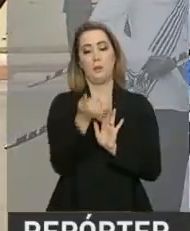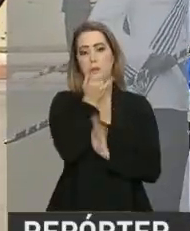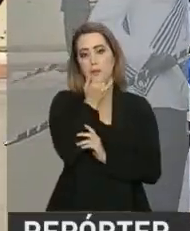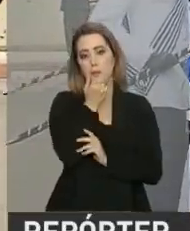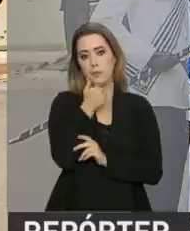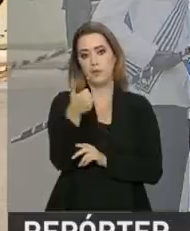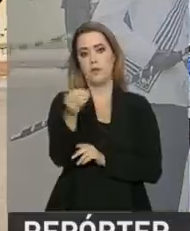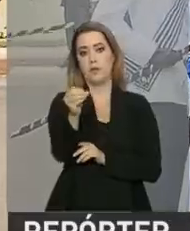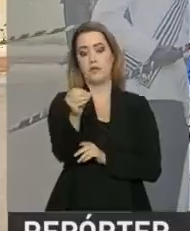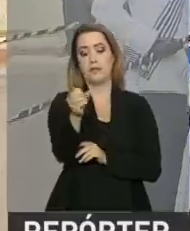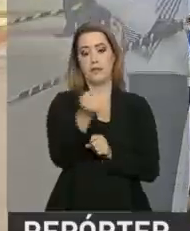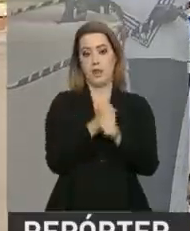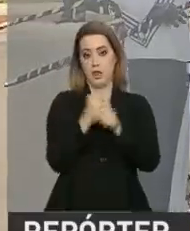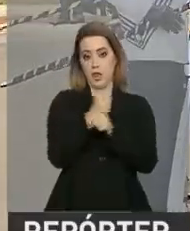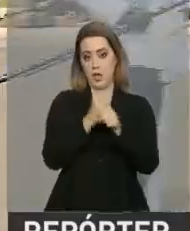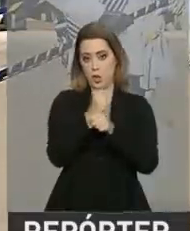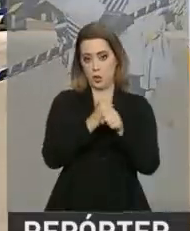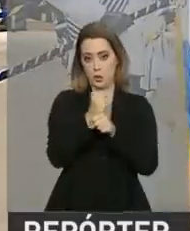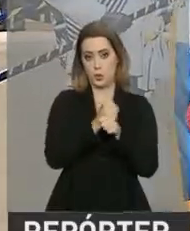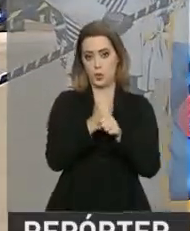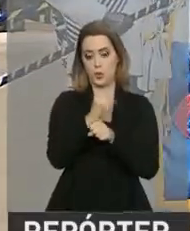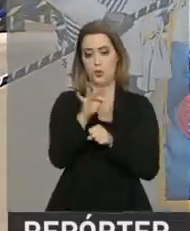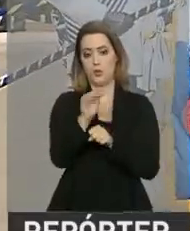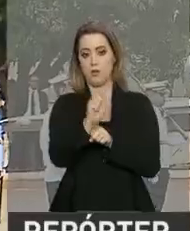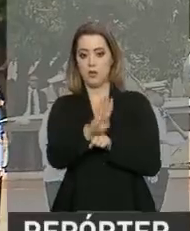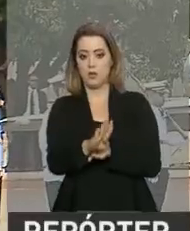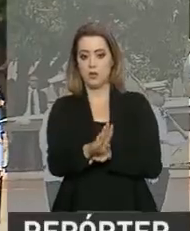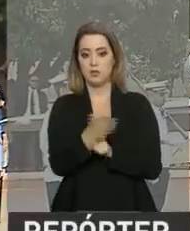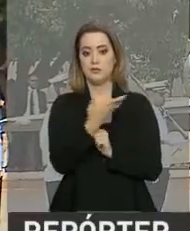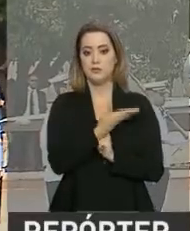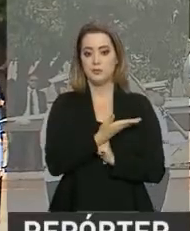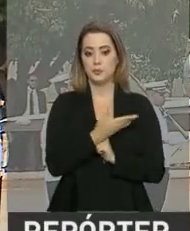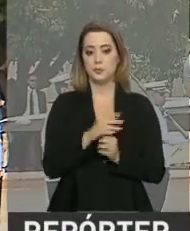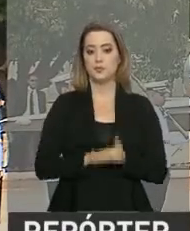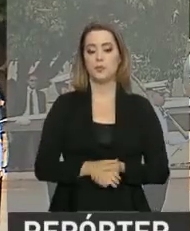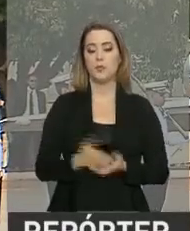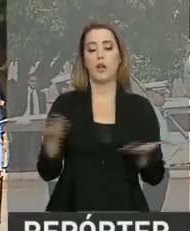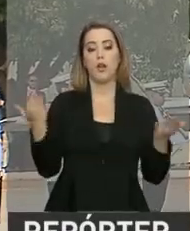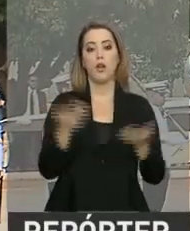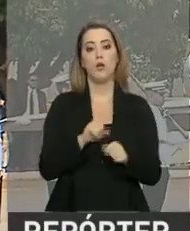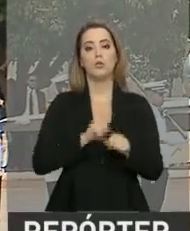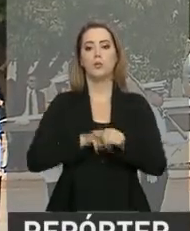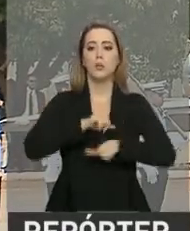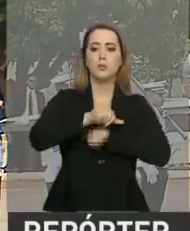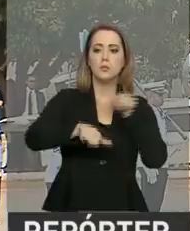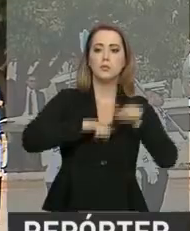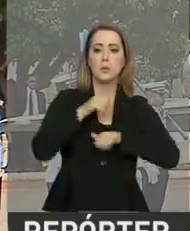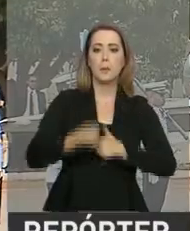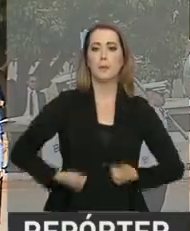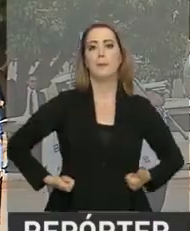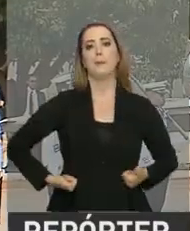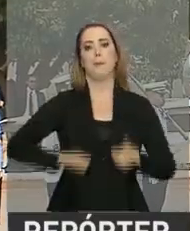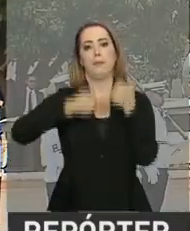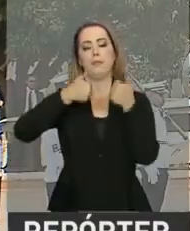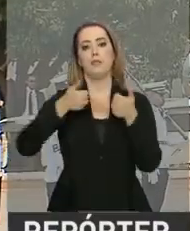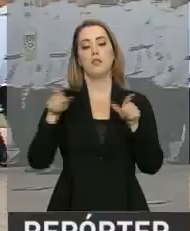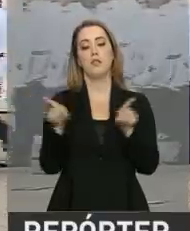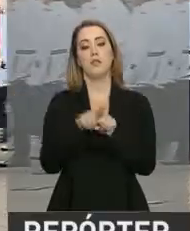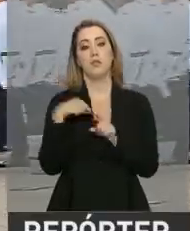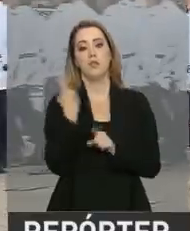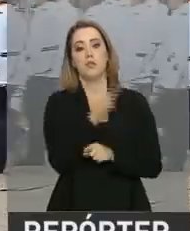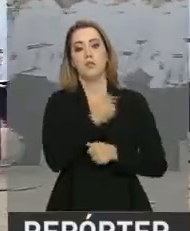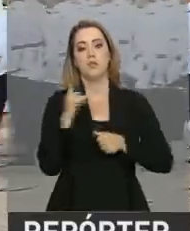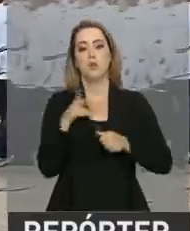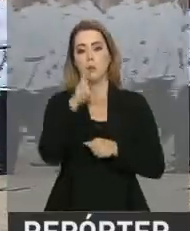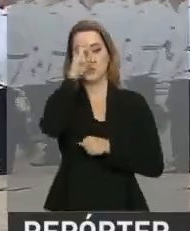comando da aeronáutica lançou o projeto de reestruturação que utiliza ainda mais a eficiência de nossas força aérea